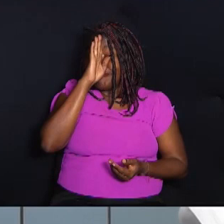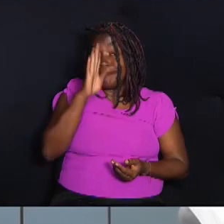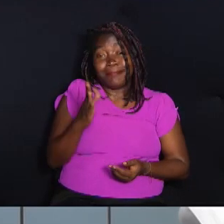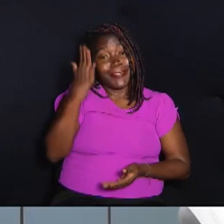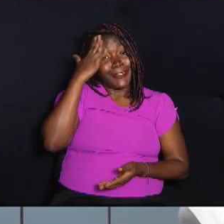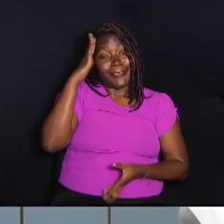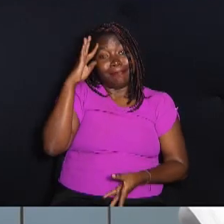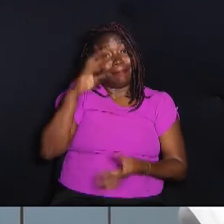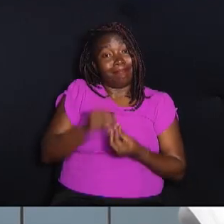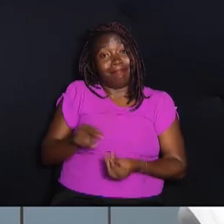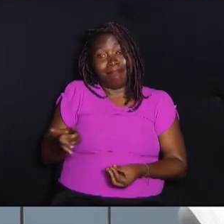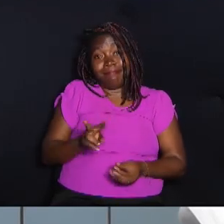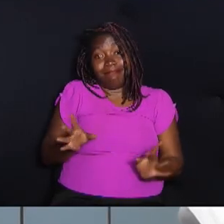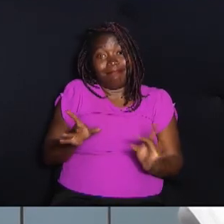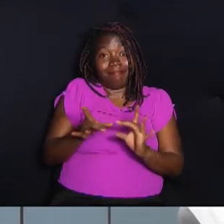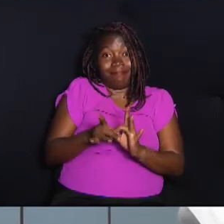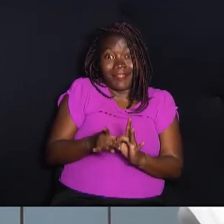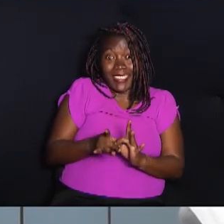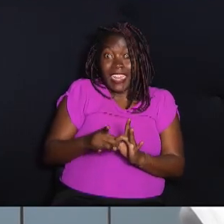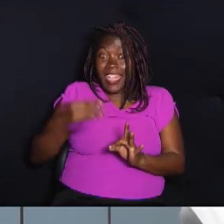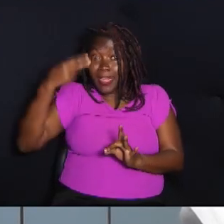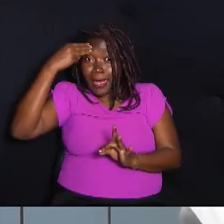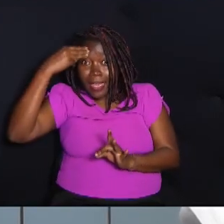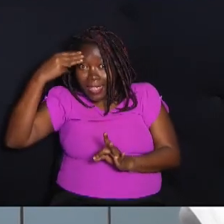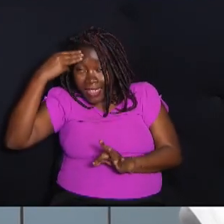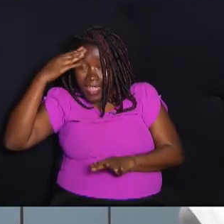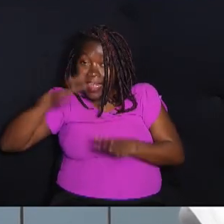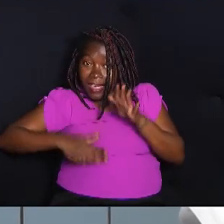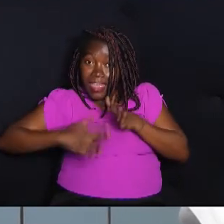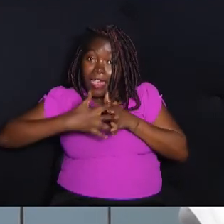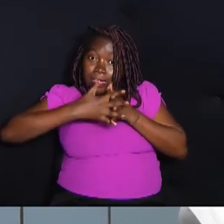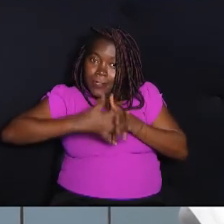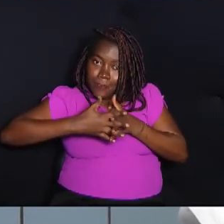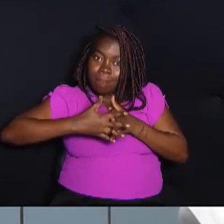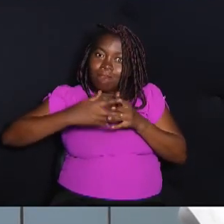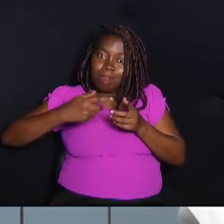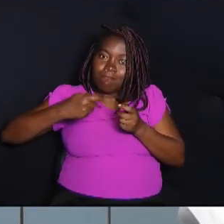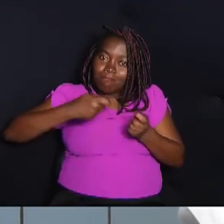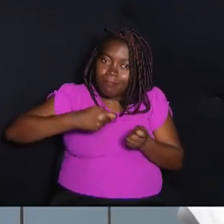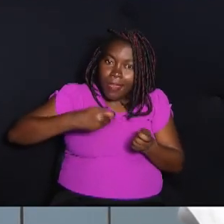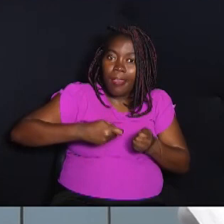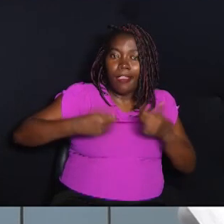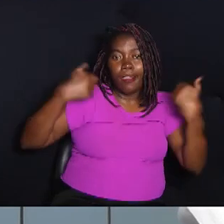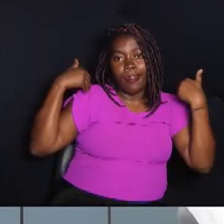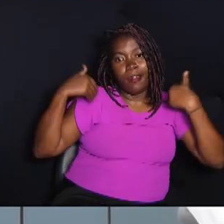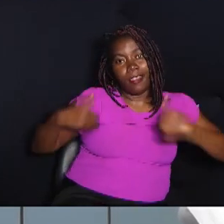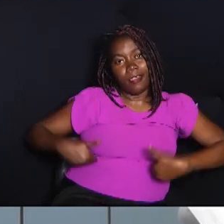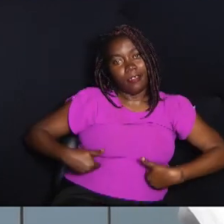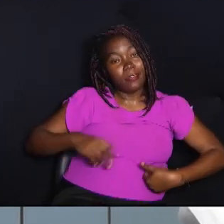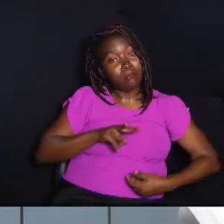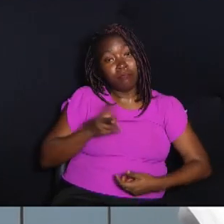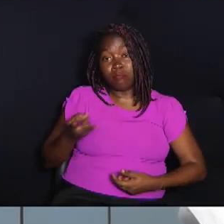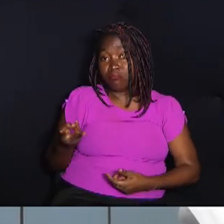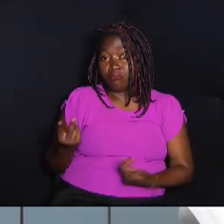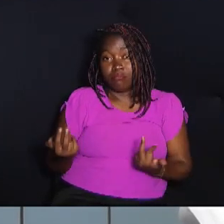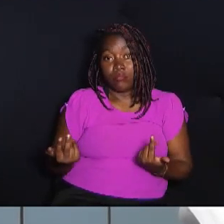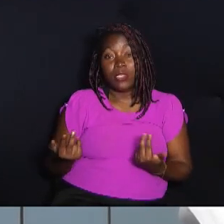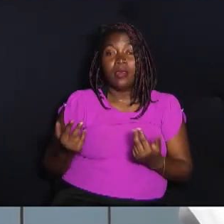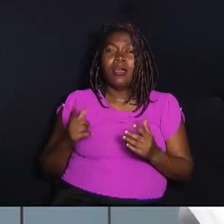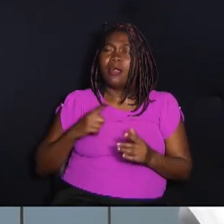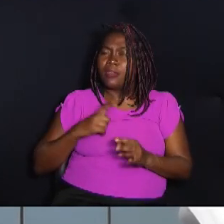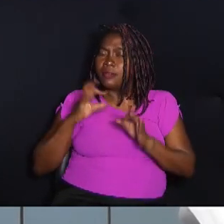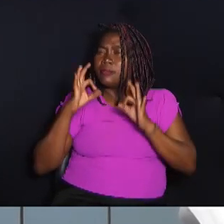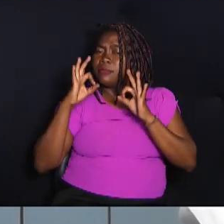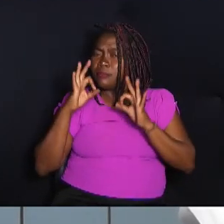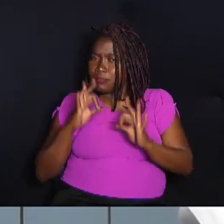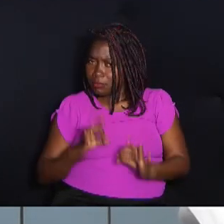saúde mental ela acaba interferindo na saúde física e vice-versa. Mas eu acho, Gabriel, não tenho certeza, que a gente ainda tem